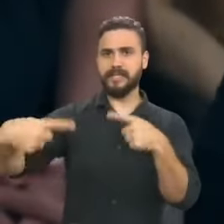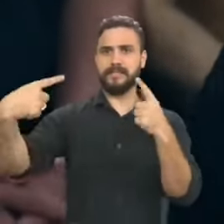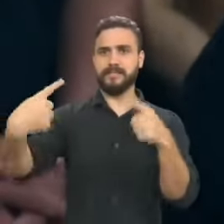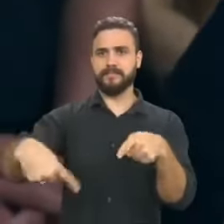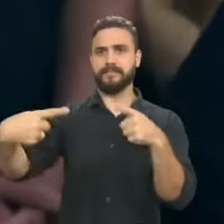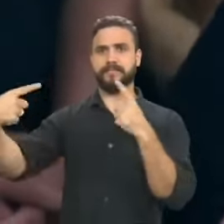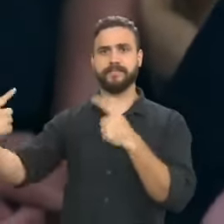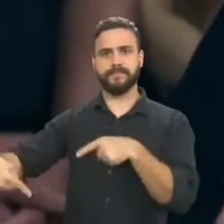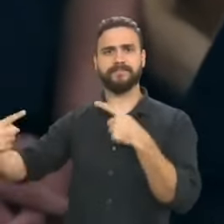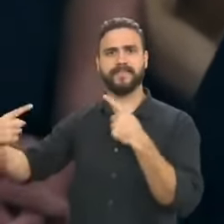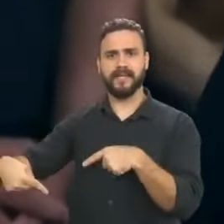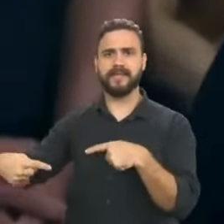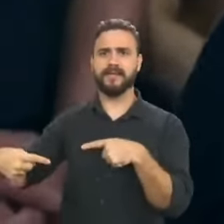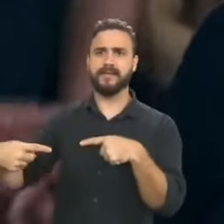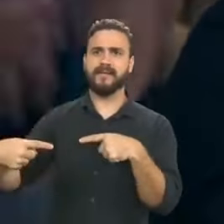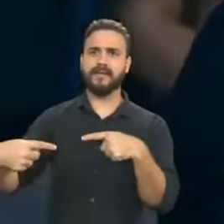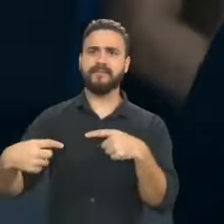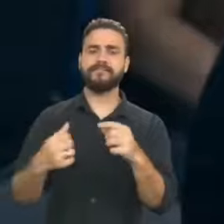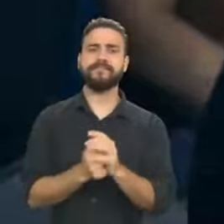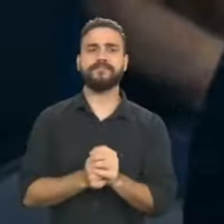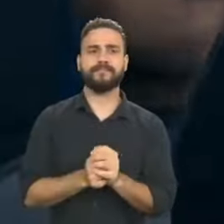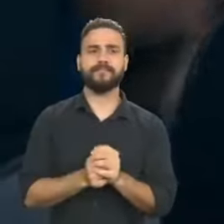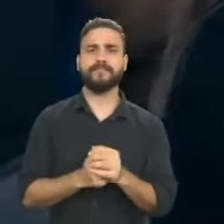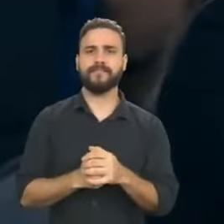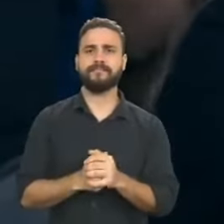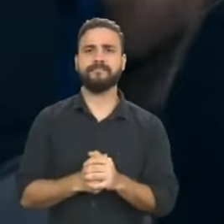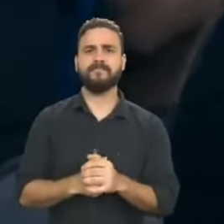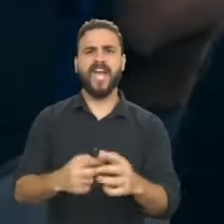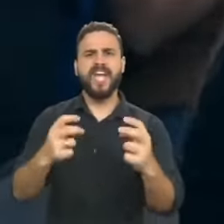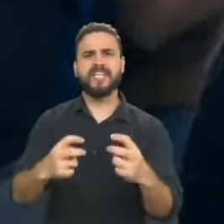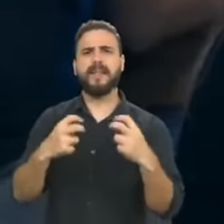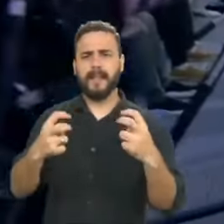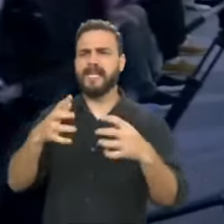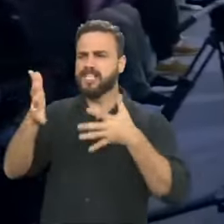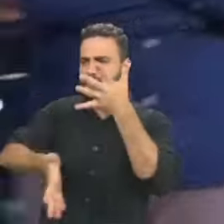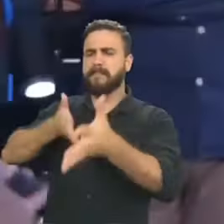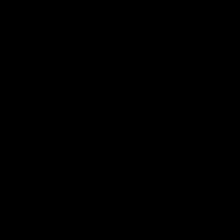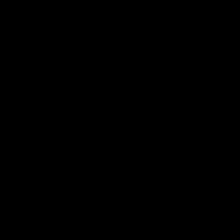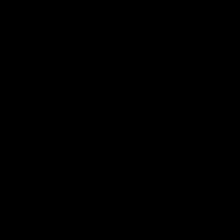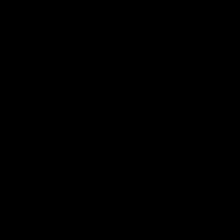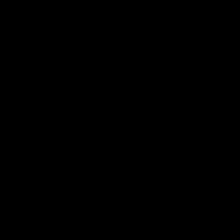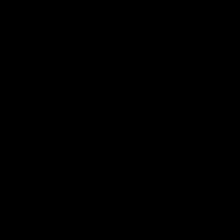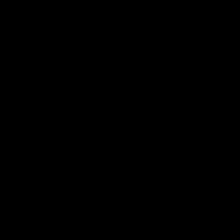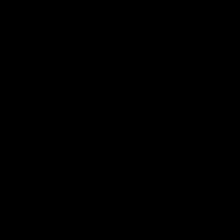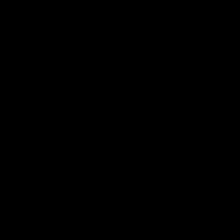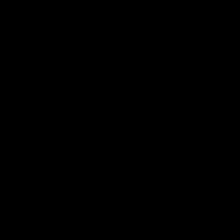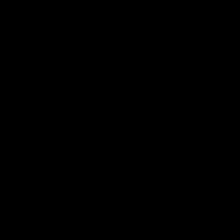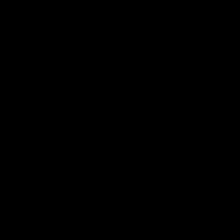resistência. Abra a boca, grite, prega na igreja.